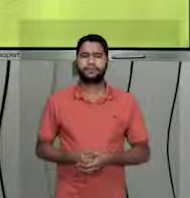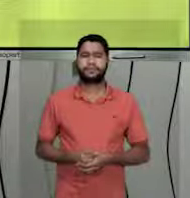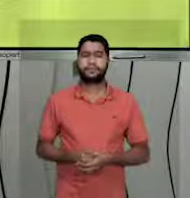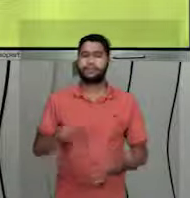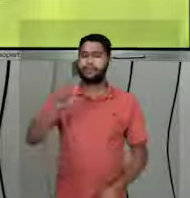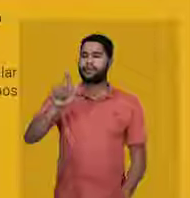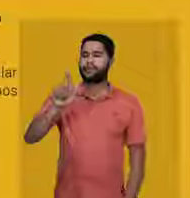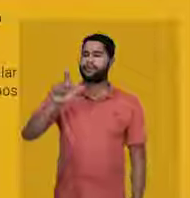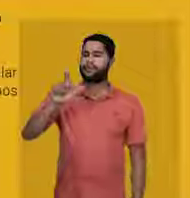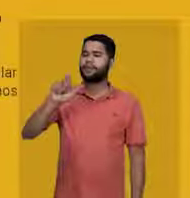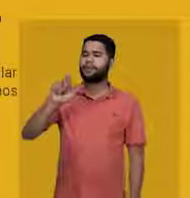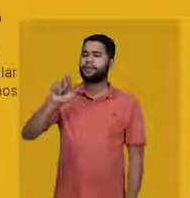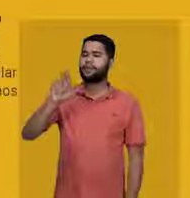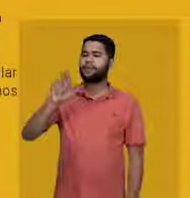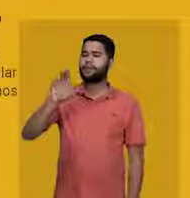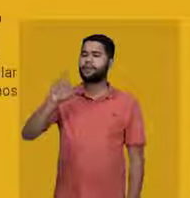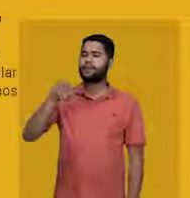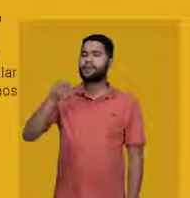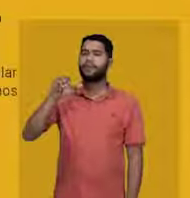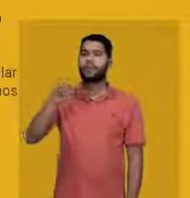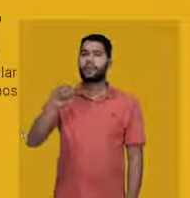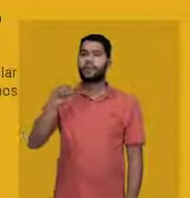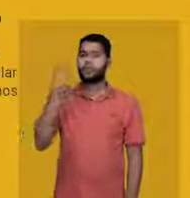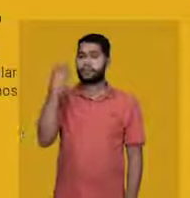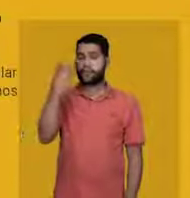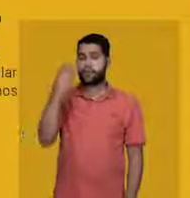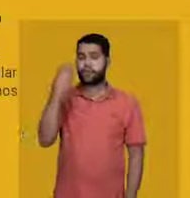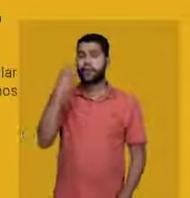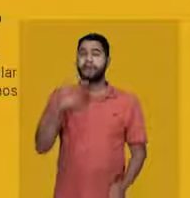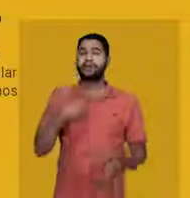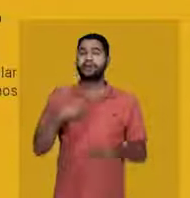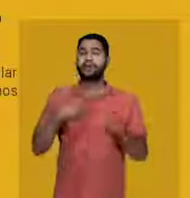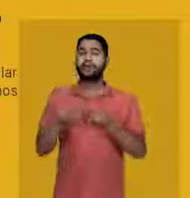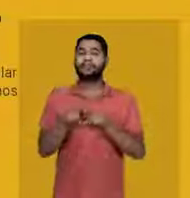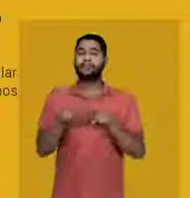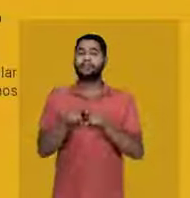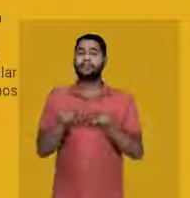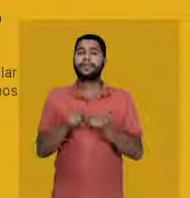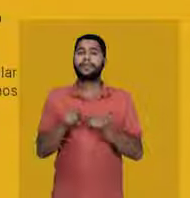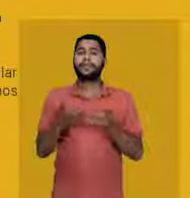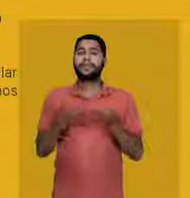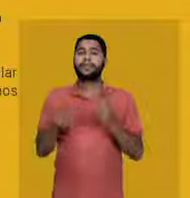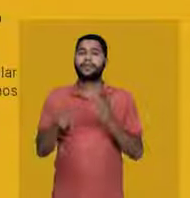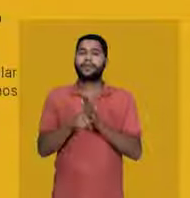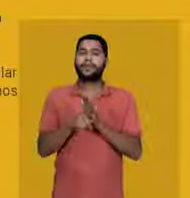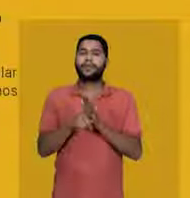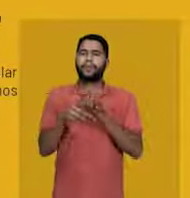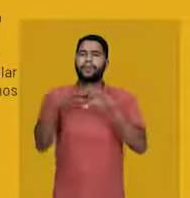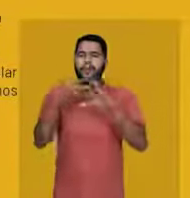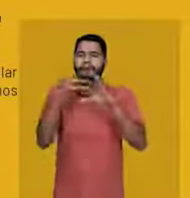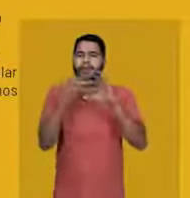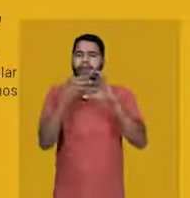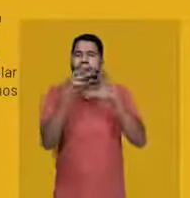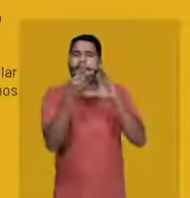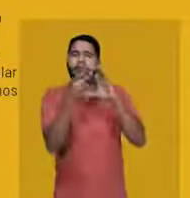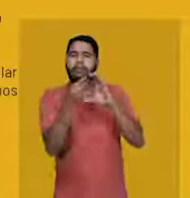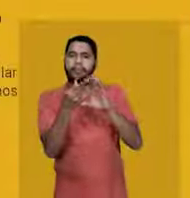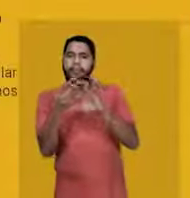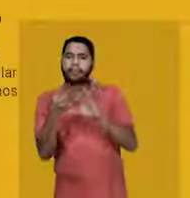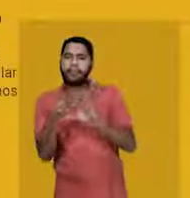Glaucoma. Atinge o nervo óptico e envolve também a perda das células da retina. A perda das